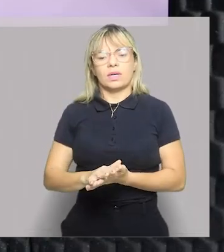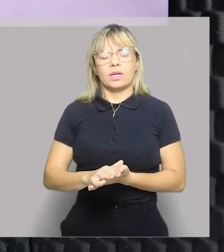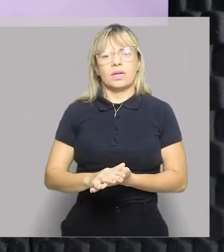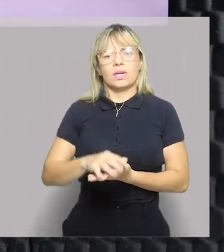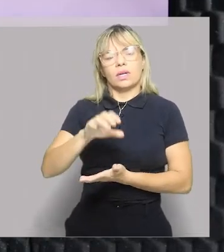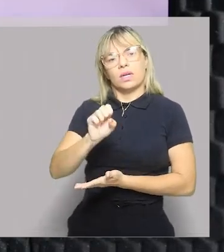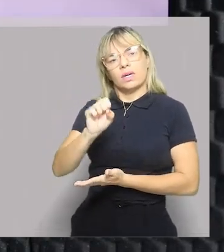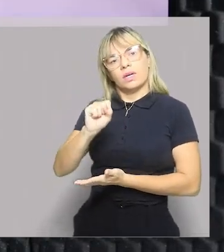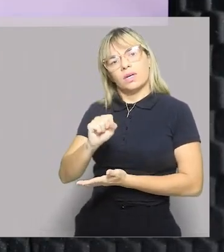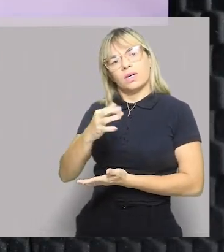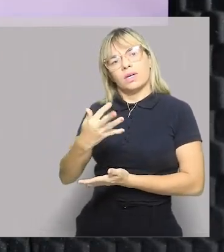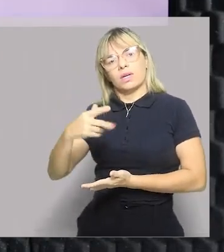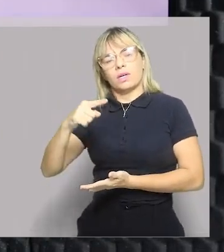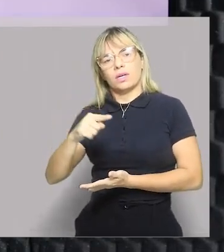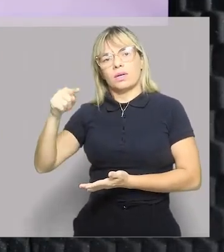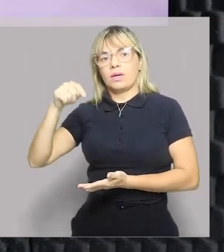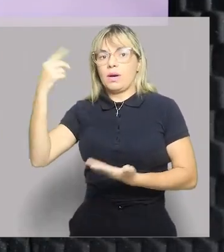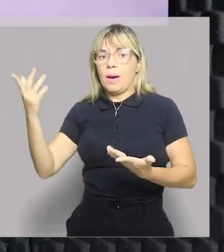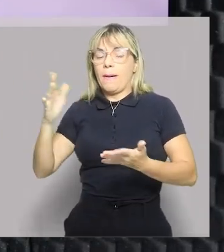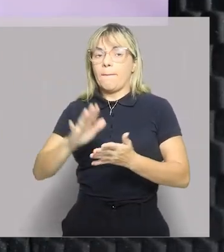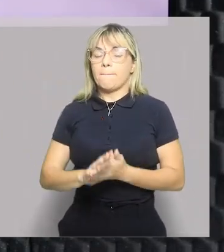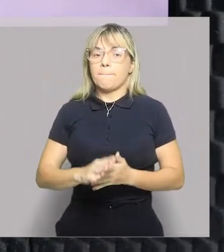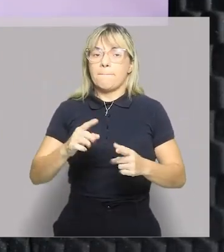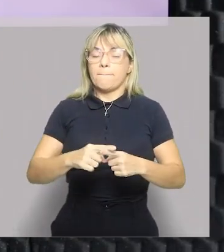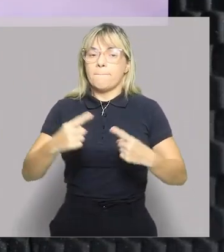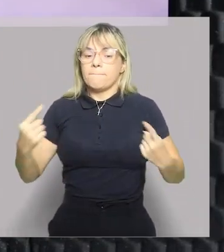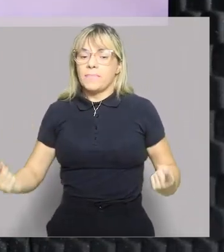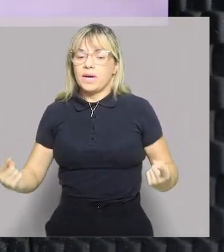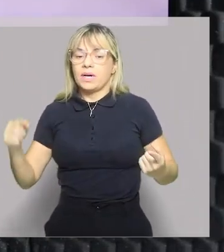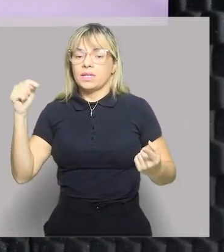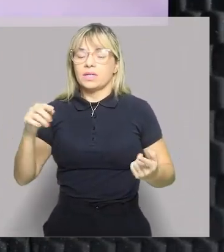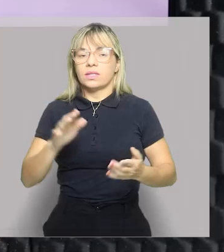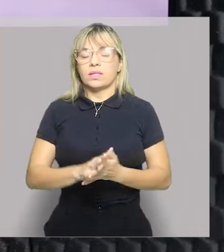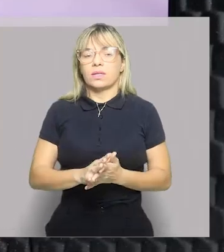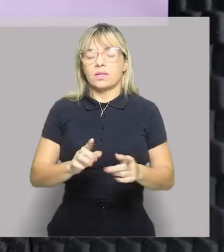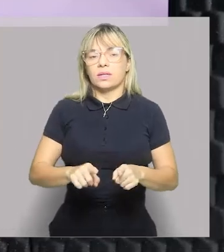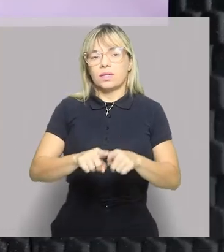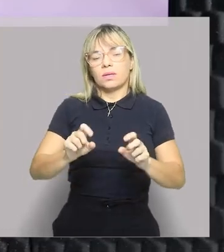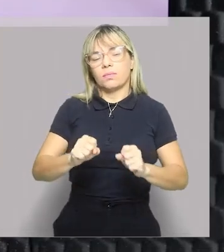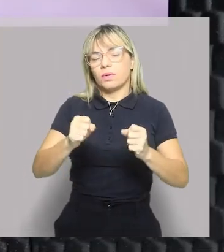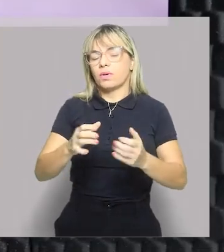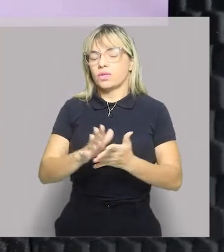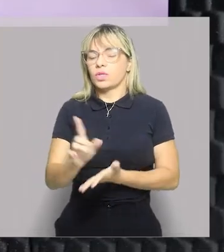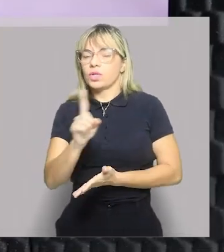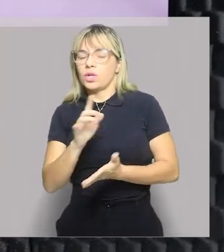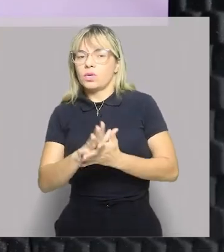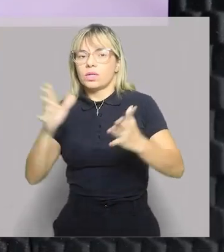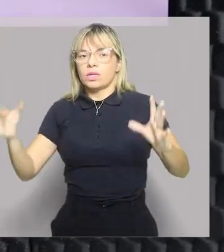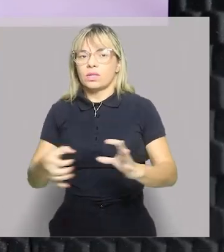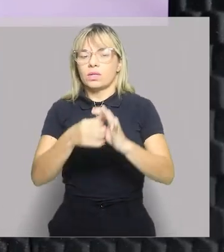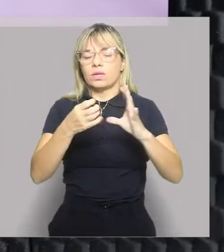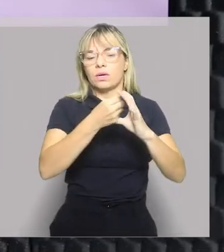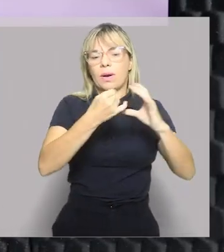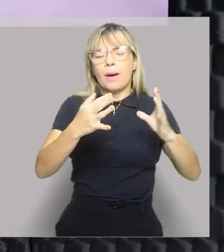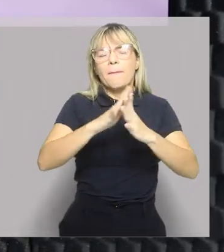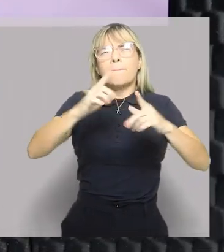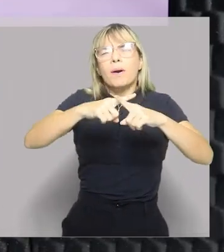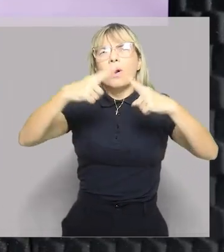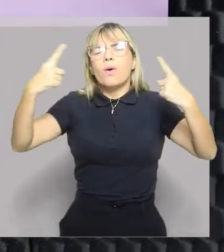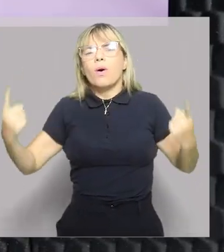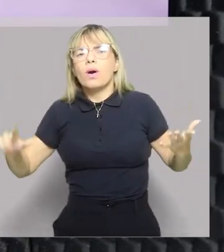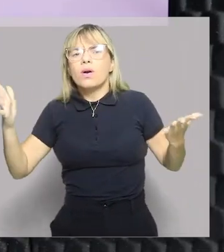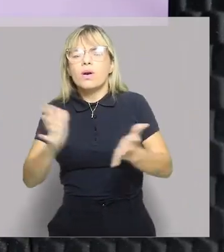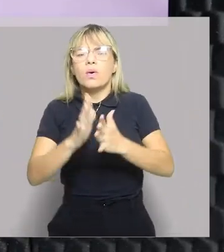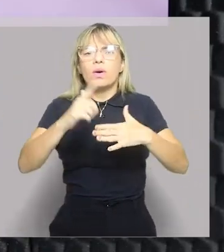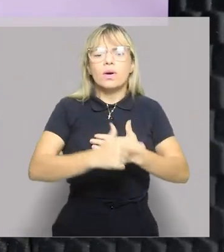esses verbos não funcionam como de ligação. O que determina essa característica, essa função? É